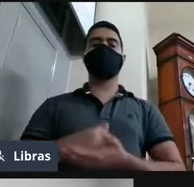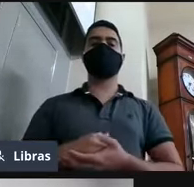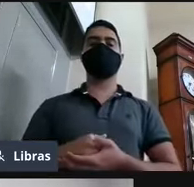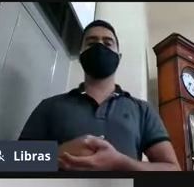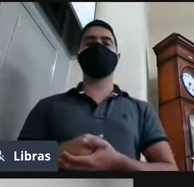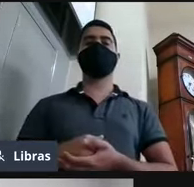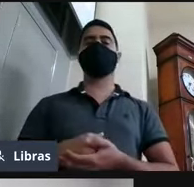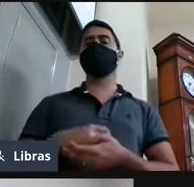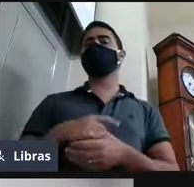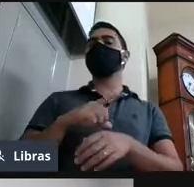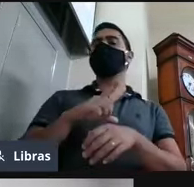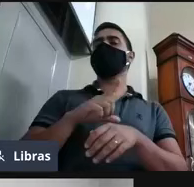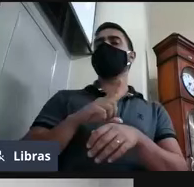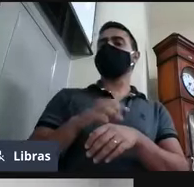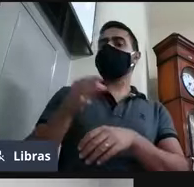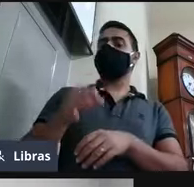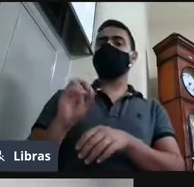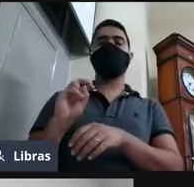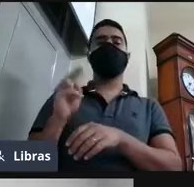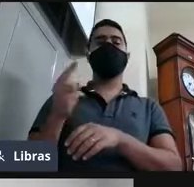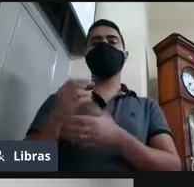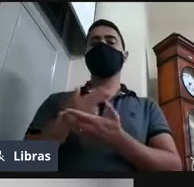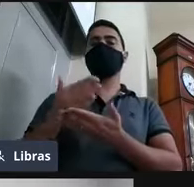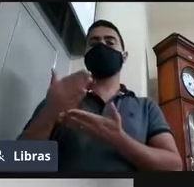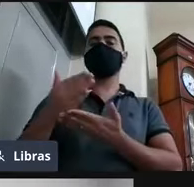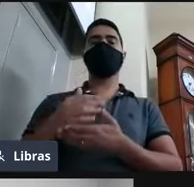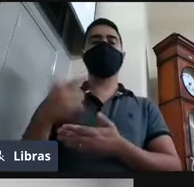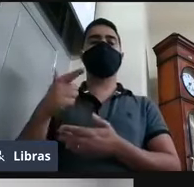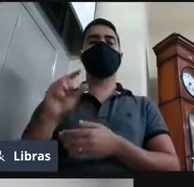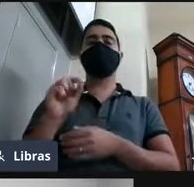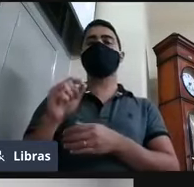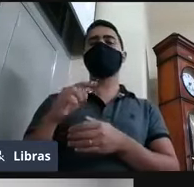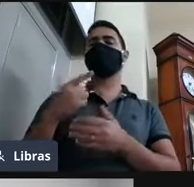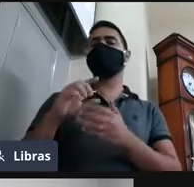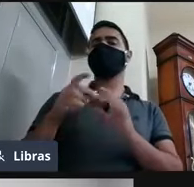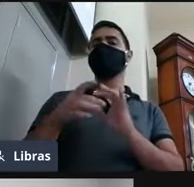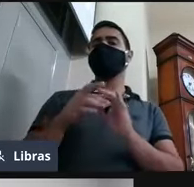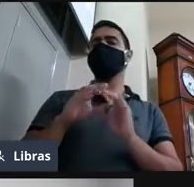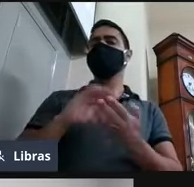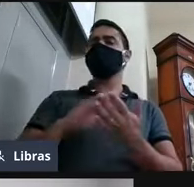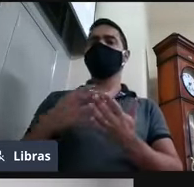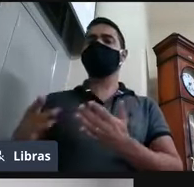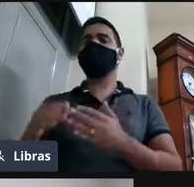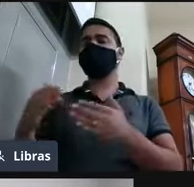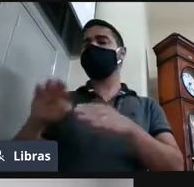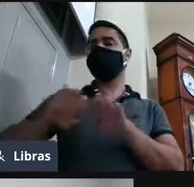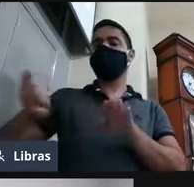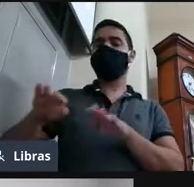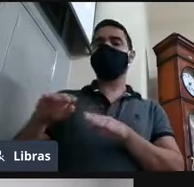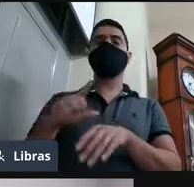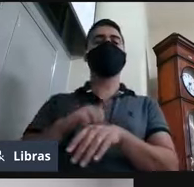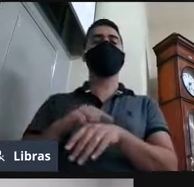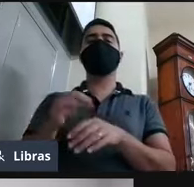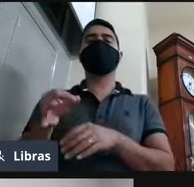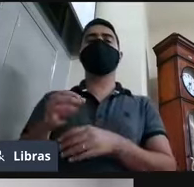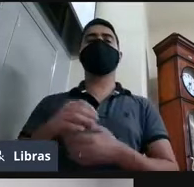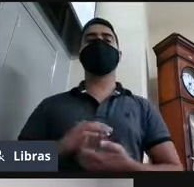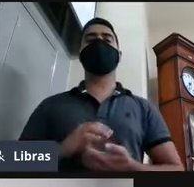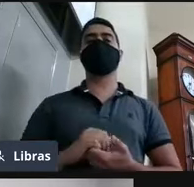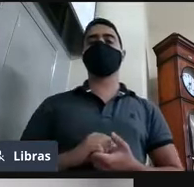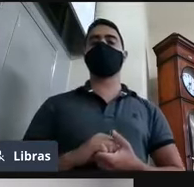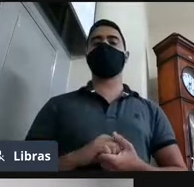temporária ou estatutária, com ênfase fundamental que não sendo descaracterizado por eventuais afastamentos temporários.